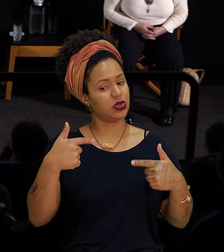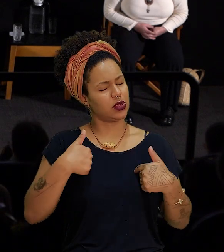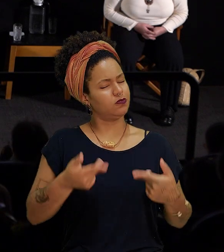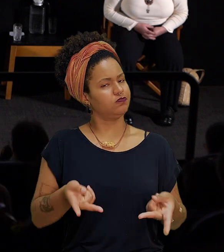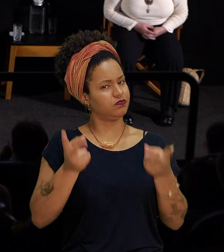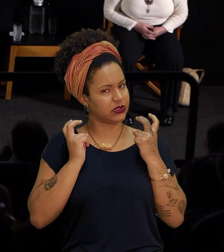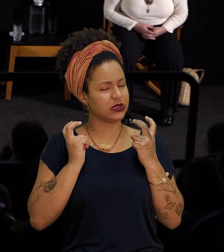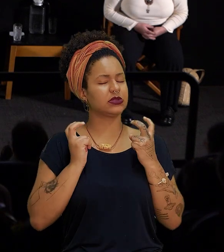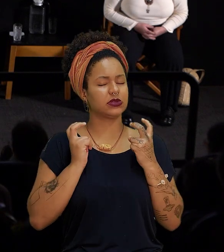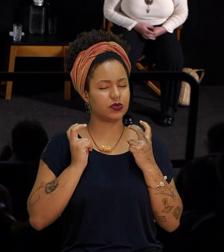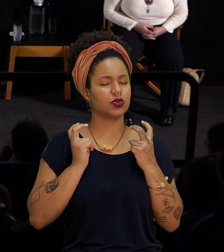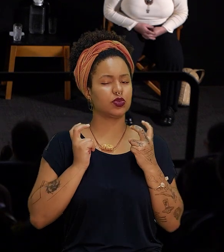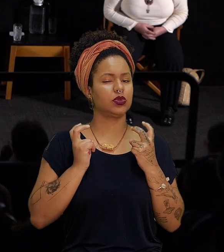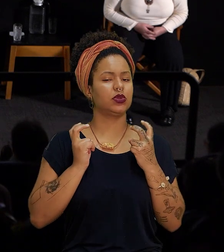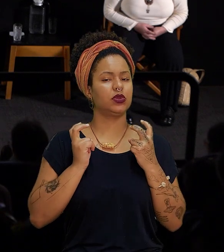são coisas, ao meu ver, que